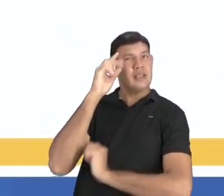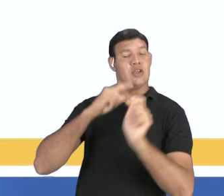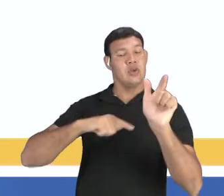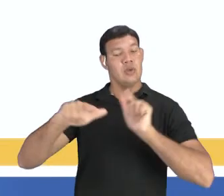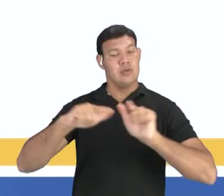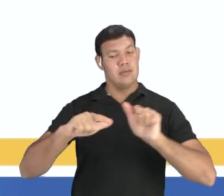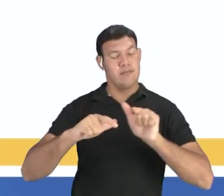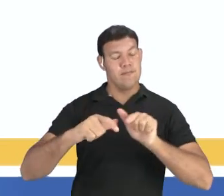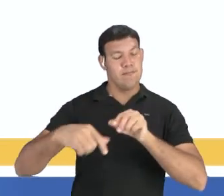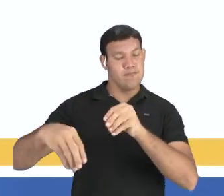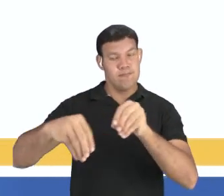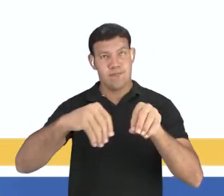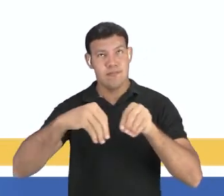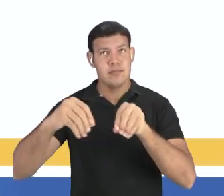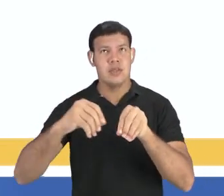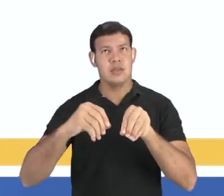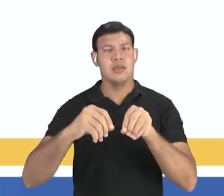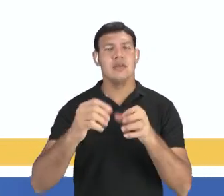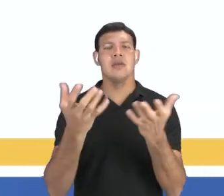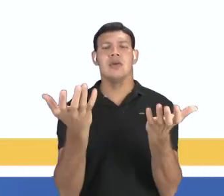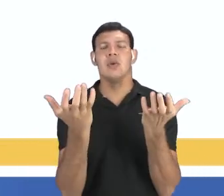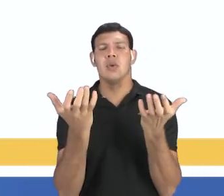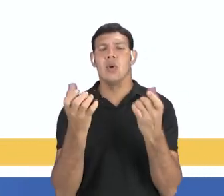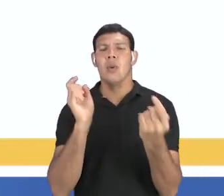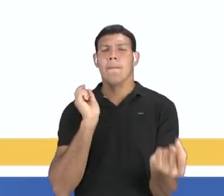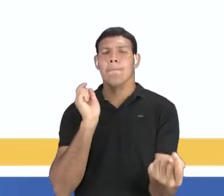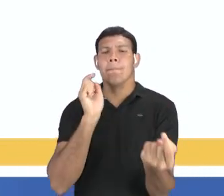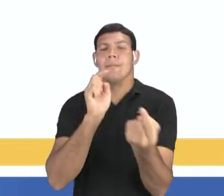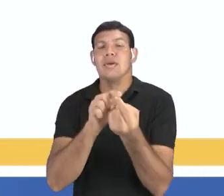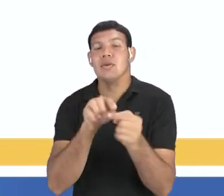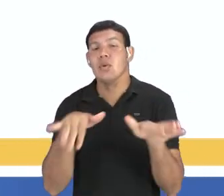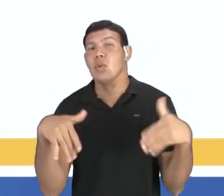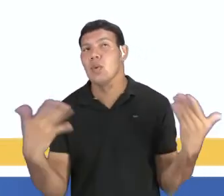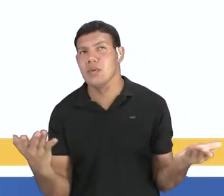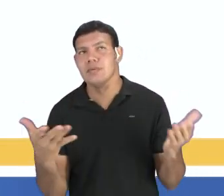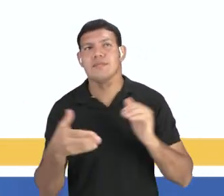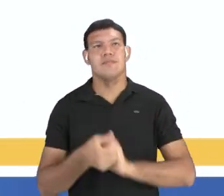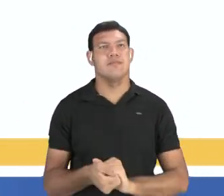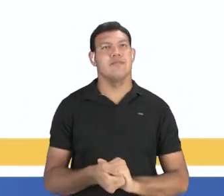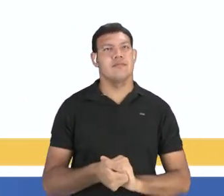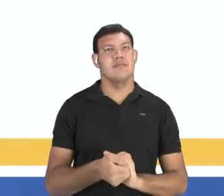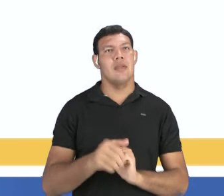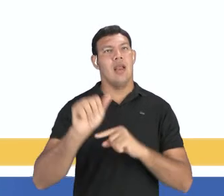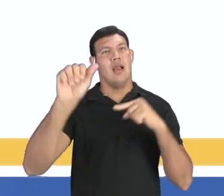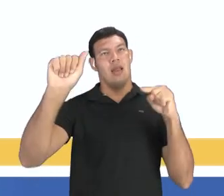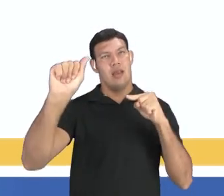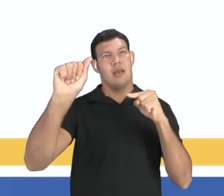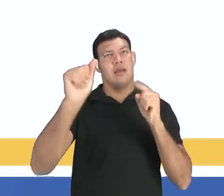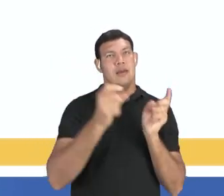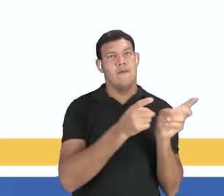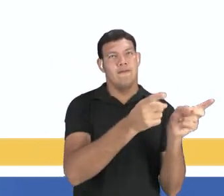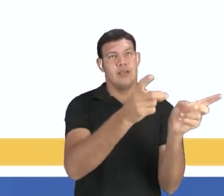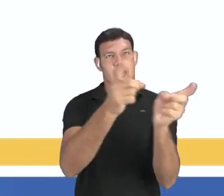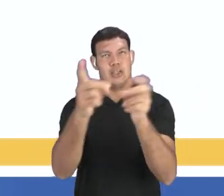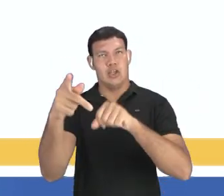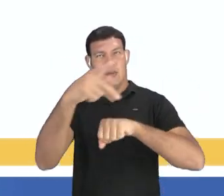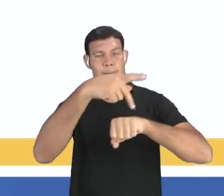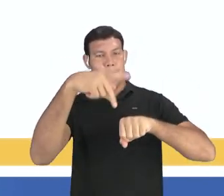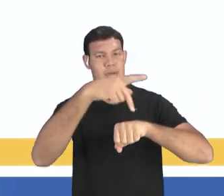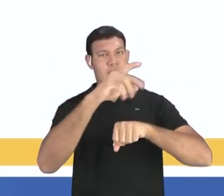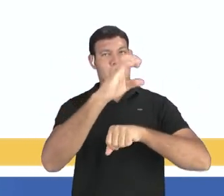buscava letra a a comercializar os com os países do ocidente letra B